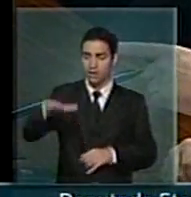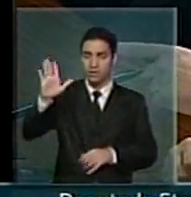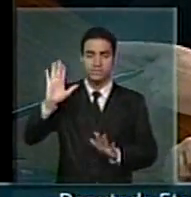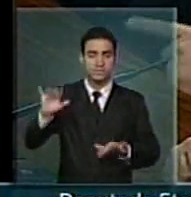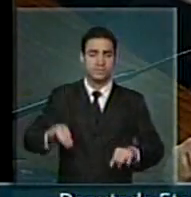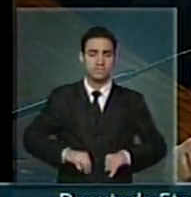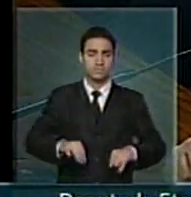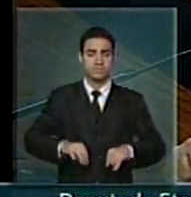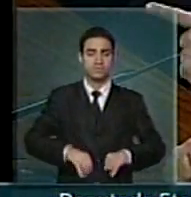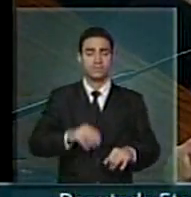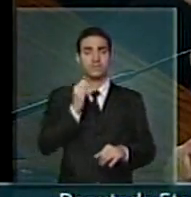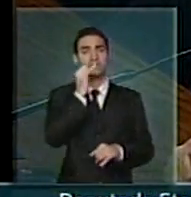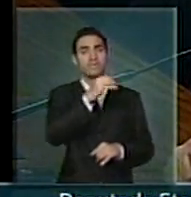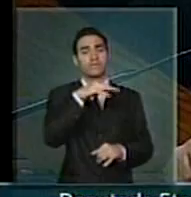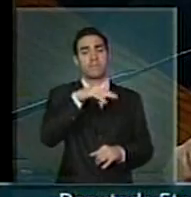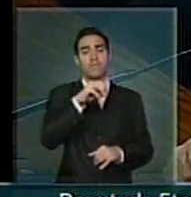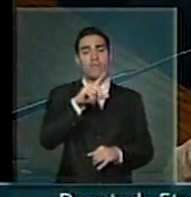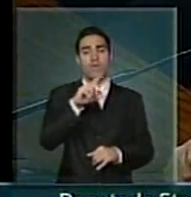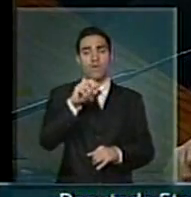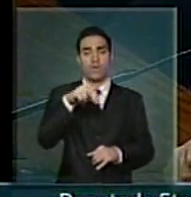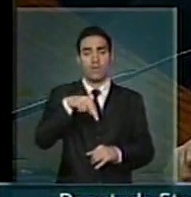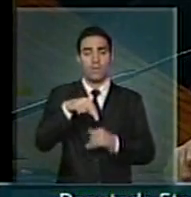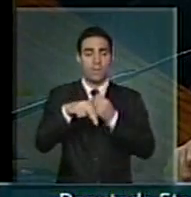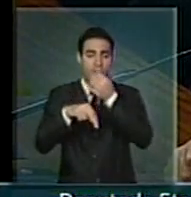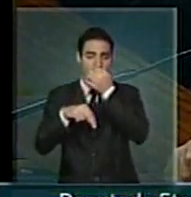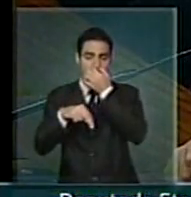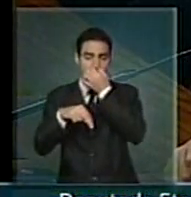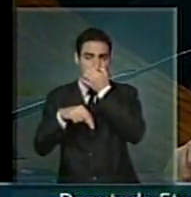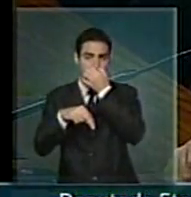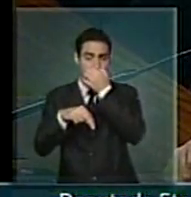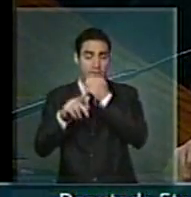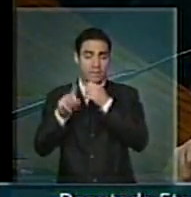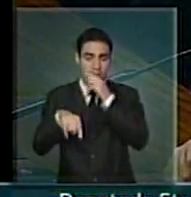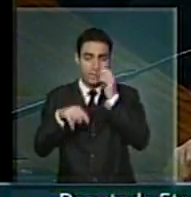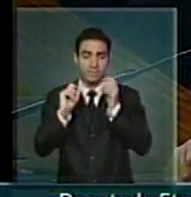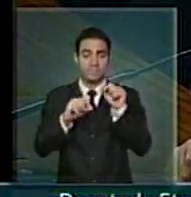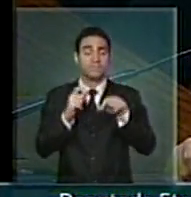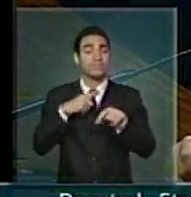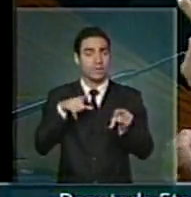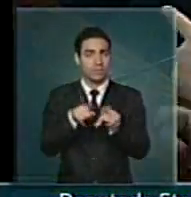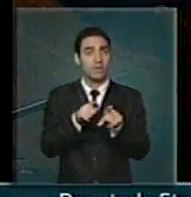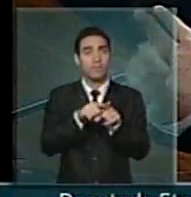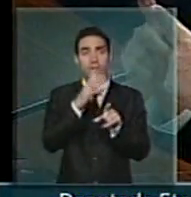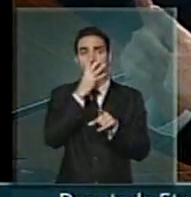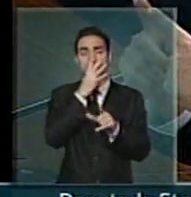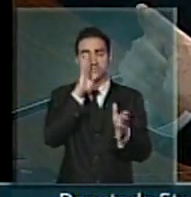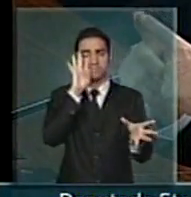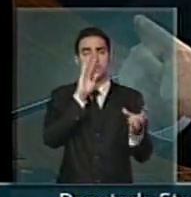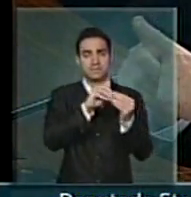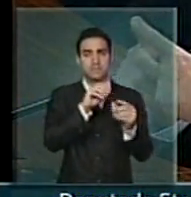Molon, é algo que também eu observo muito.